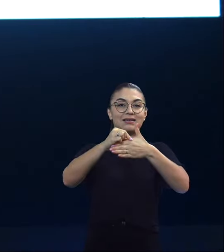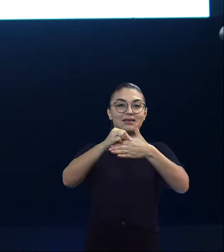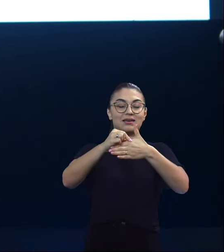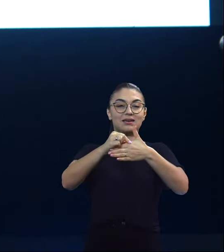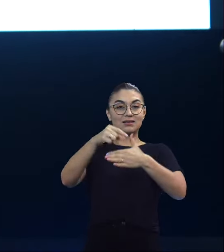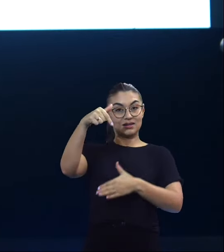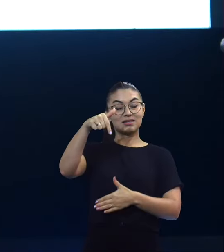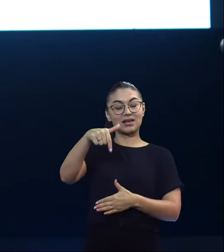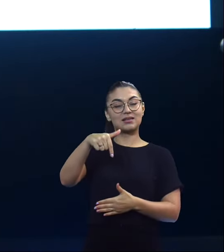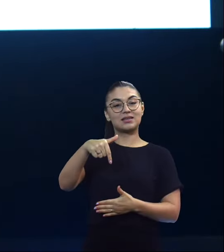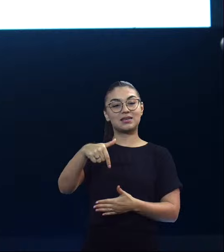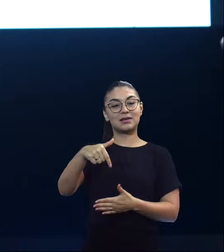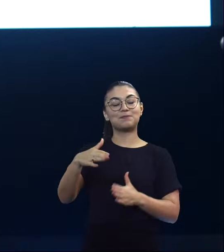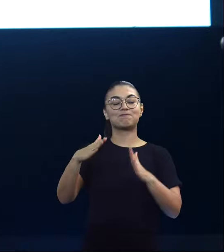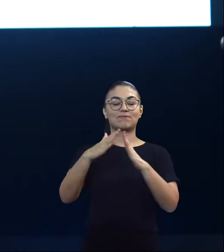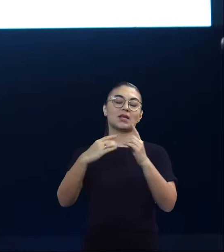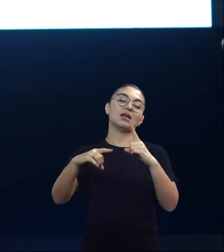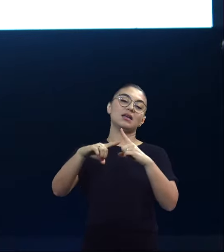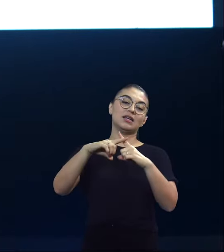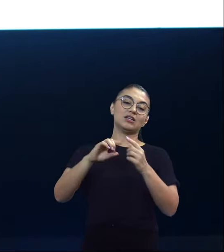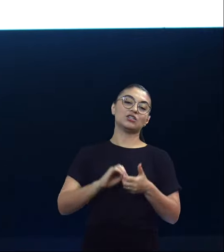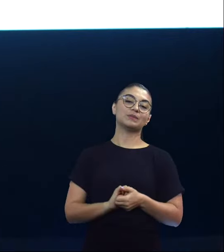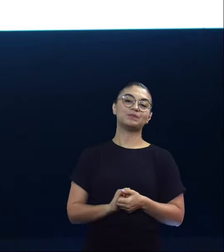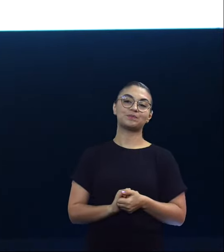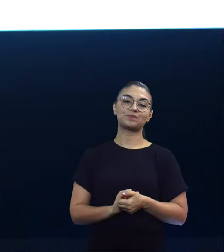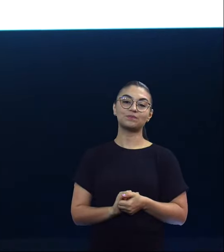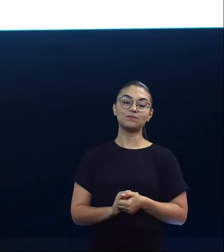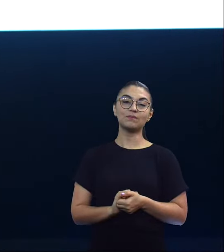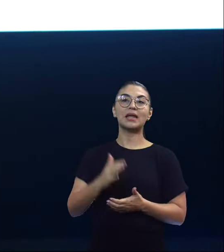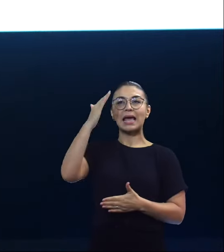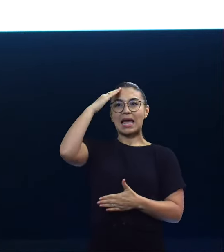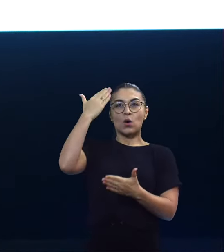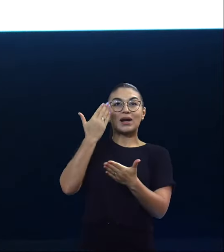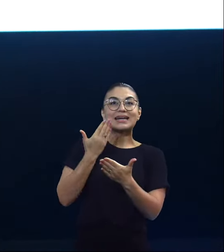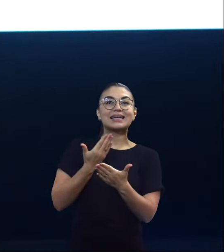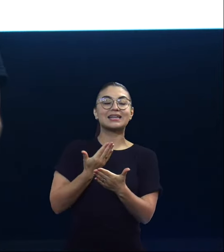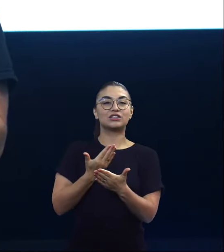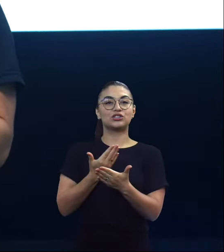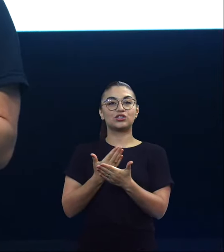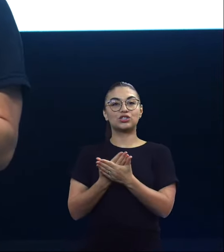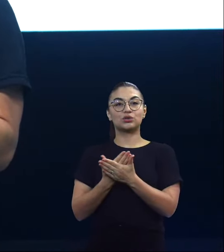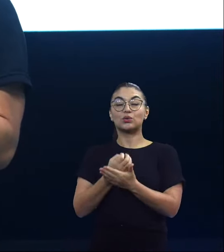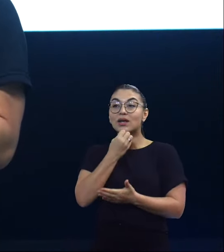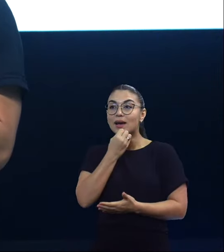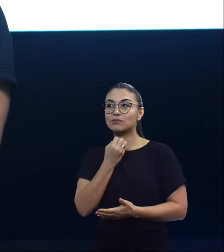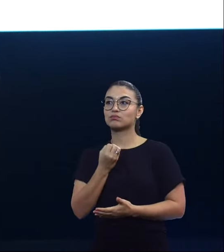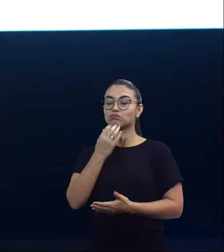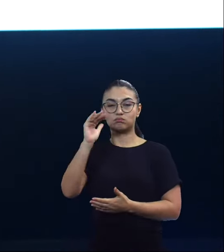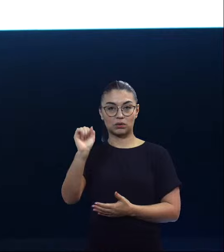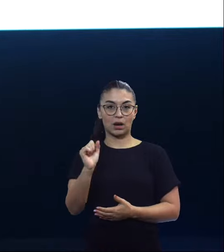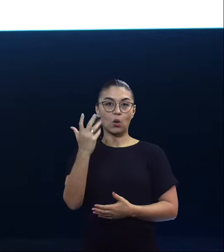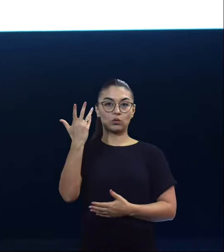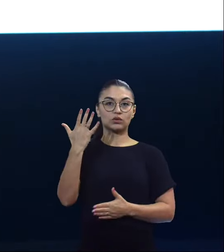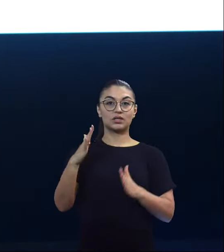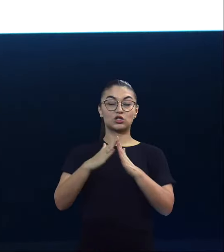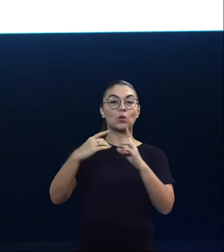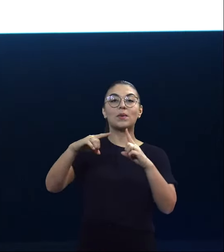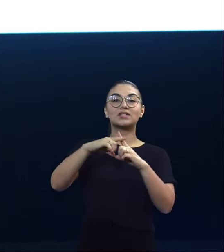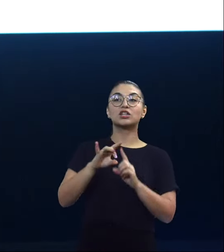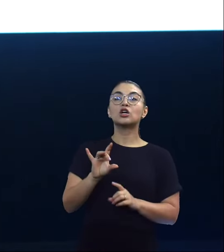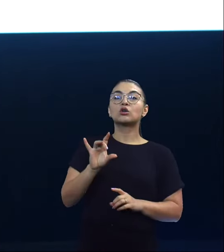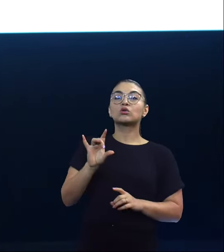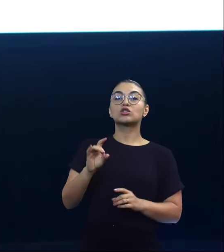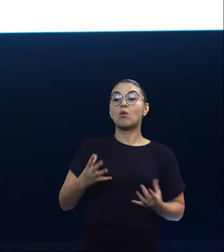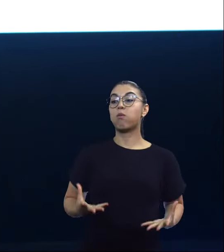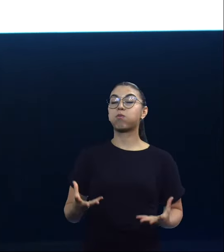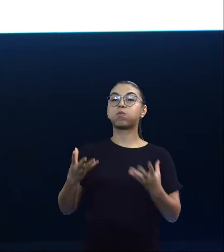mais líderes aqui nesse lugar. Eu creio que o sucesso de uma igreja não é medido simplesmente pelo número de pessoas que participam de um culto, ou as